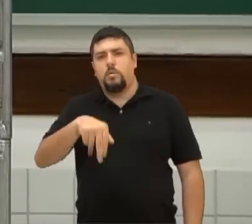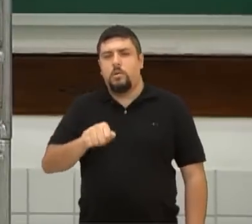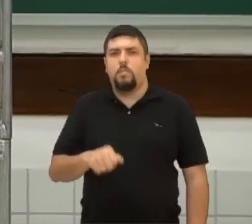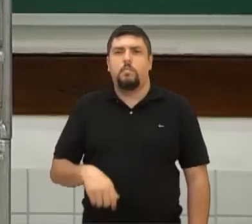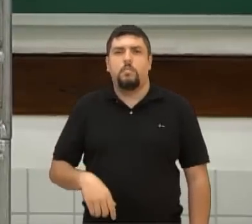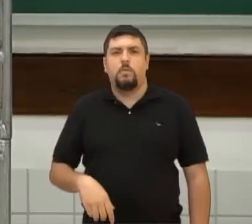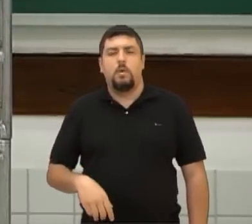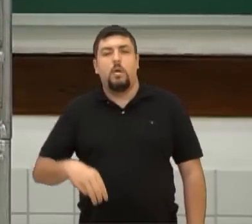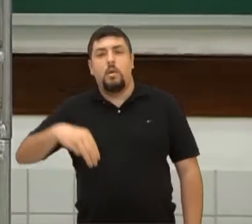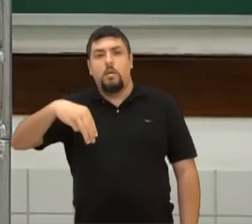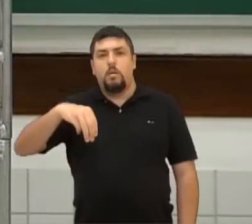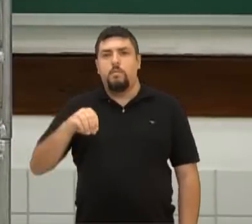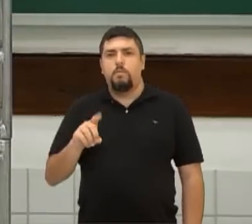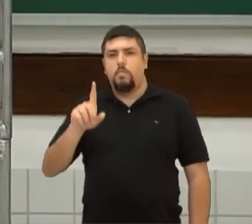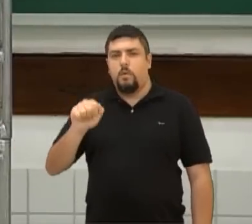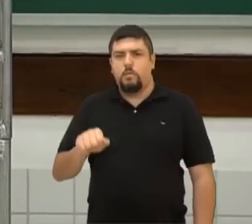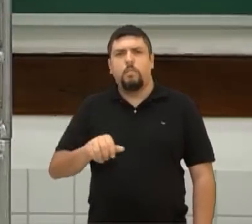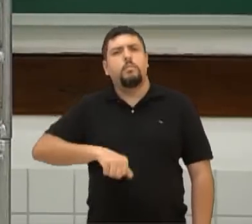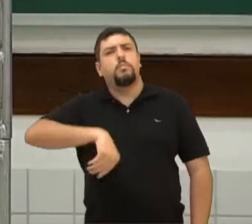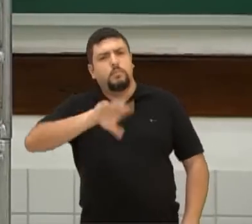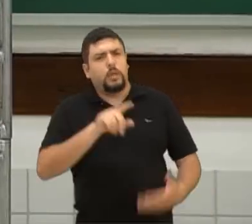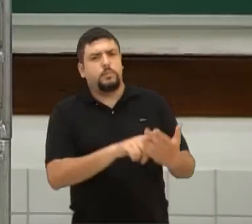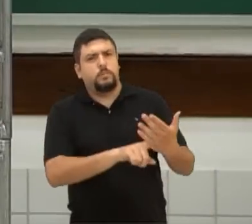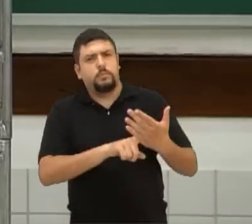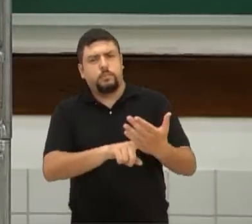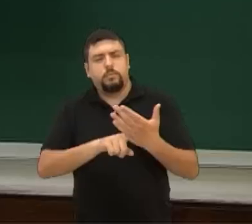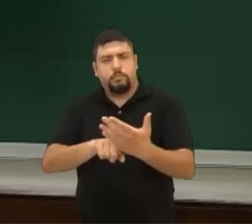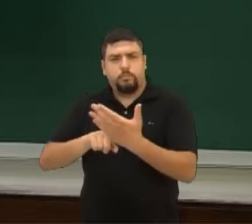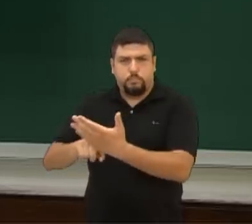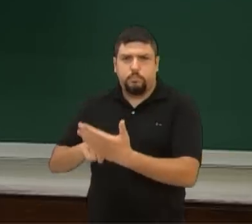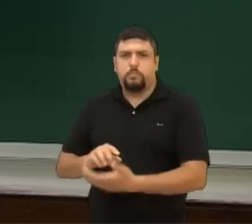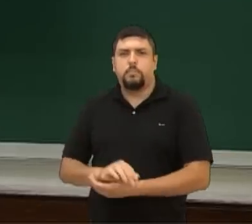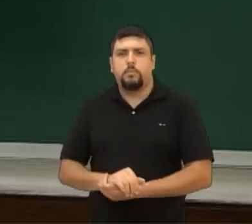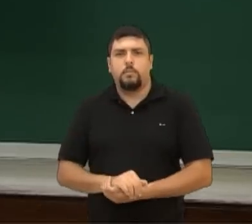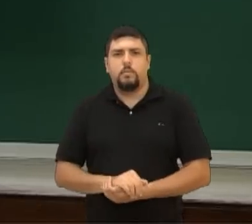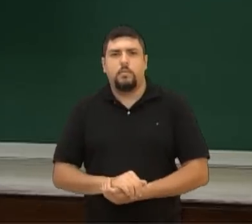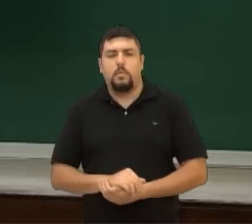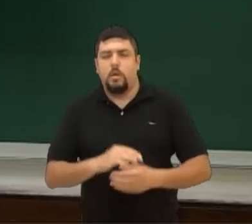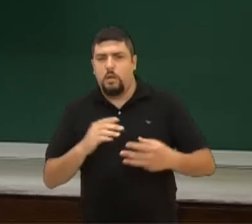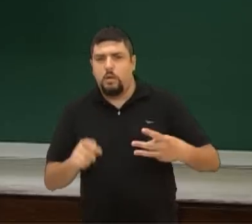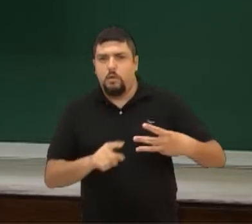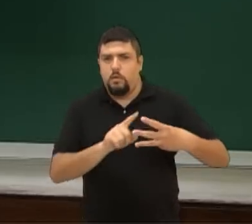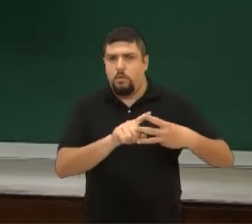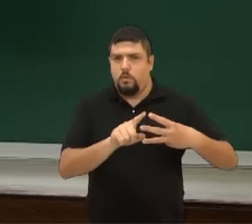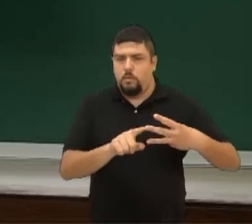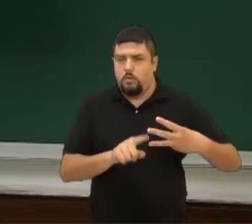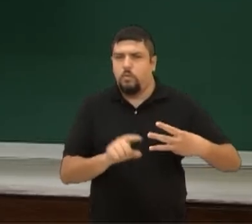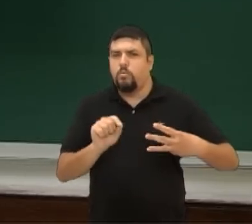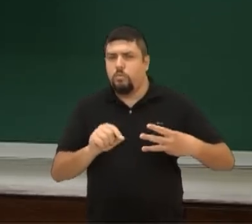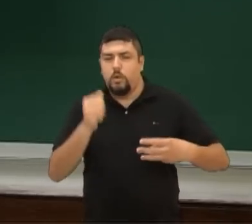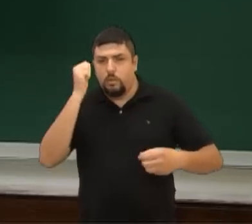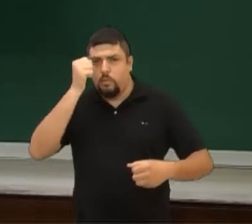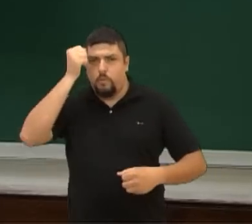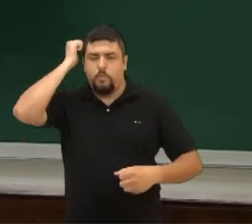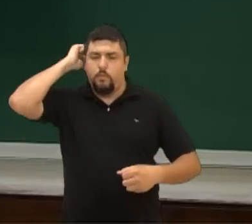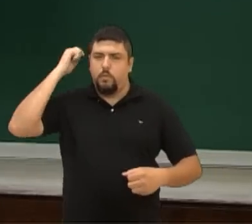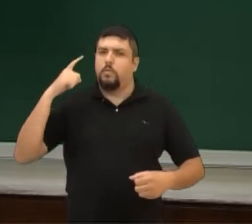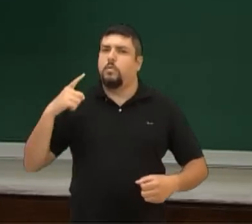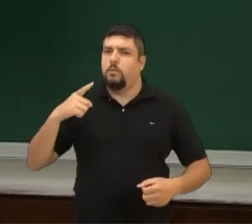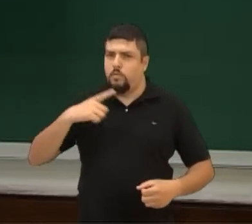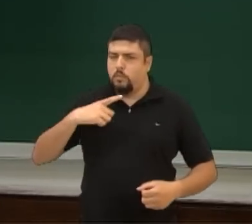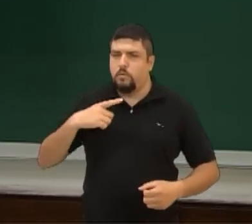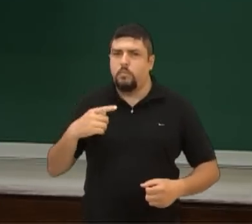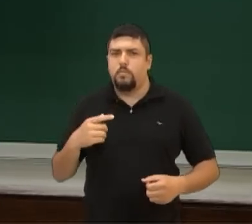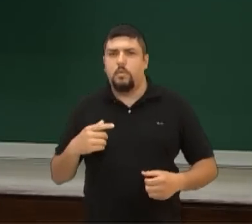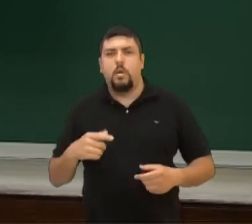mais aparece. Sempre questionado, né? Média, mediana e moda. Nos vestibulares ali, eu sempre